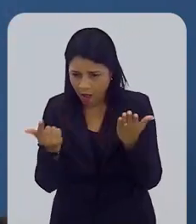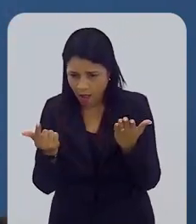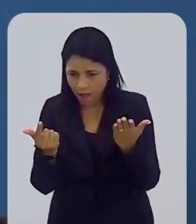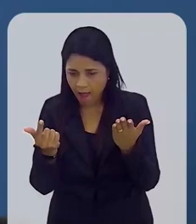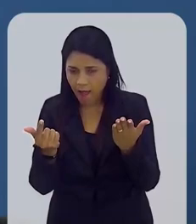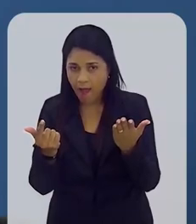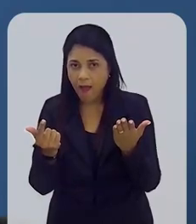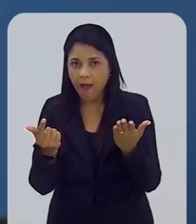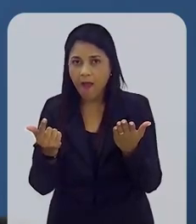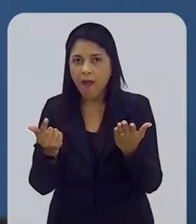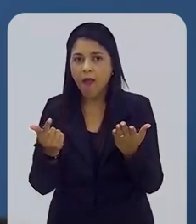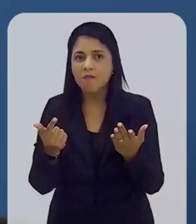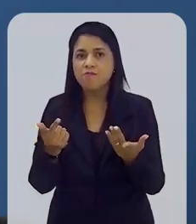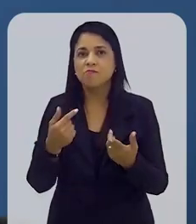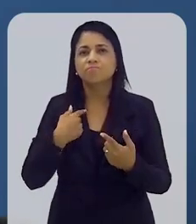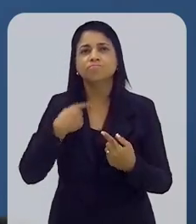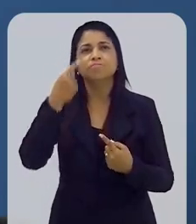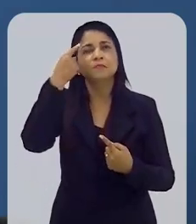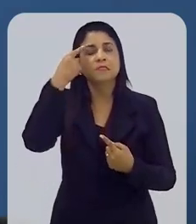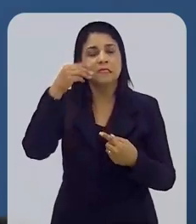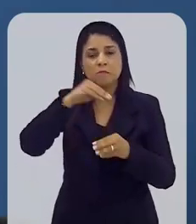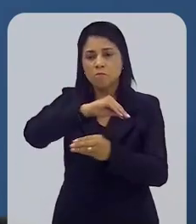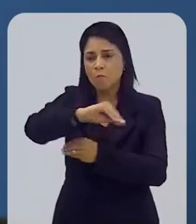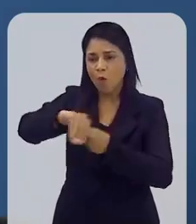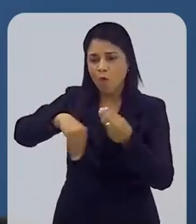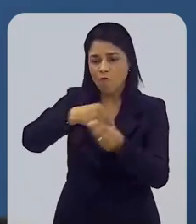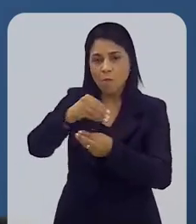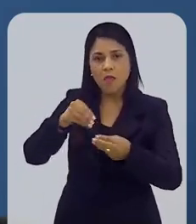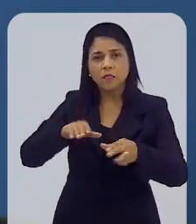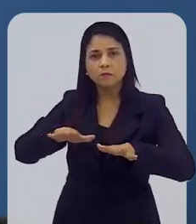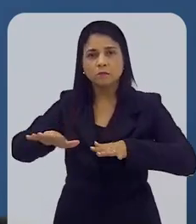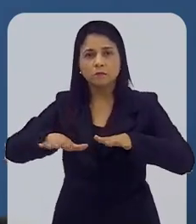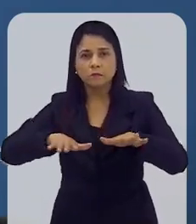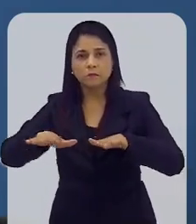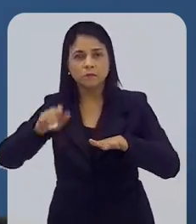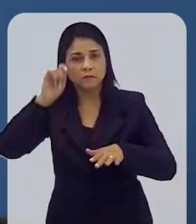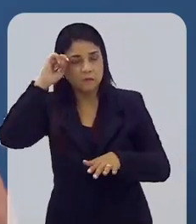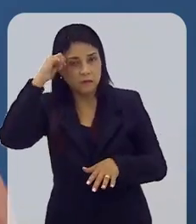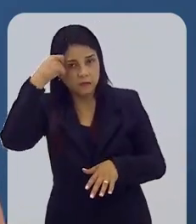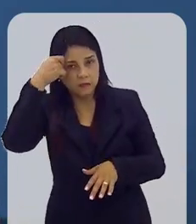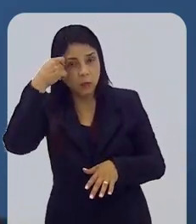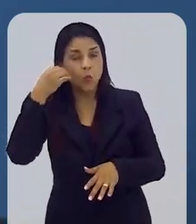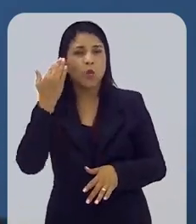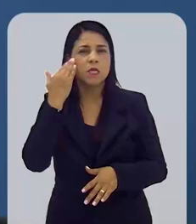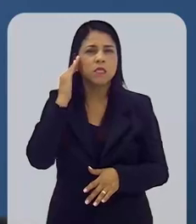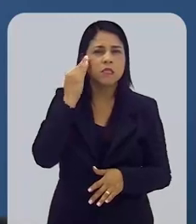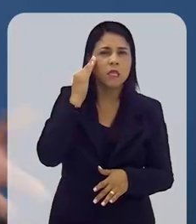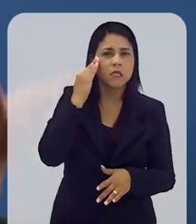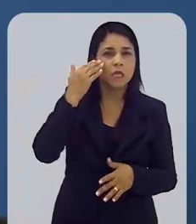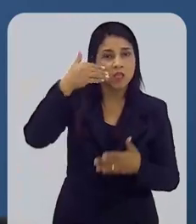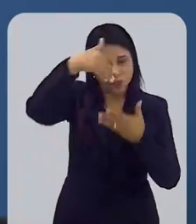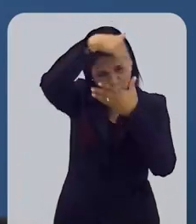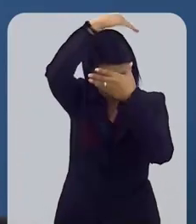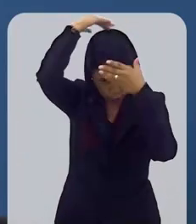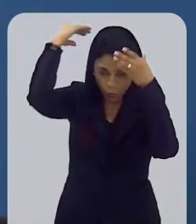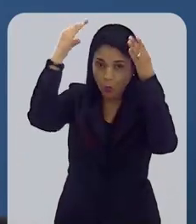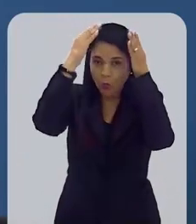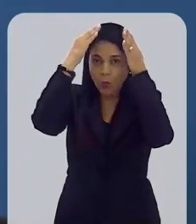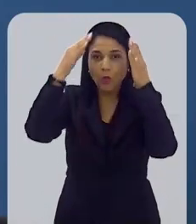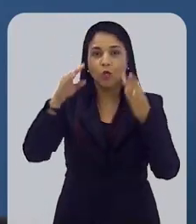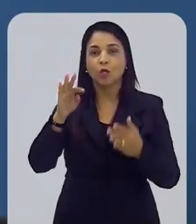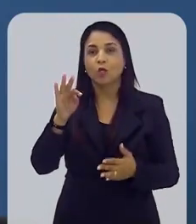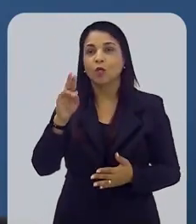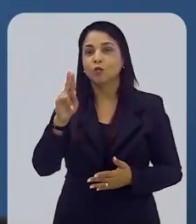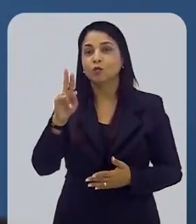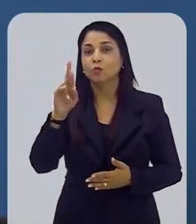passei a me envolver mais nos movimentos, no movimento preto, e passei a entender. Passei a entender e estudar turbante até o dia que eu